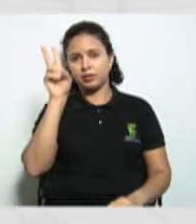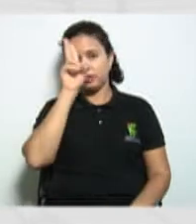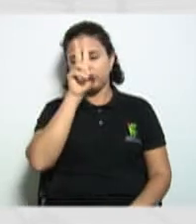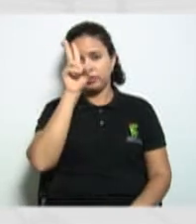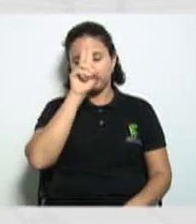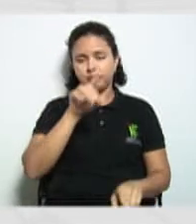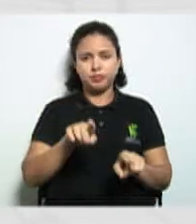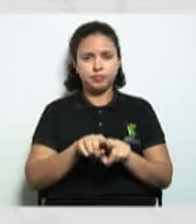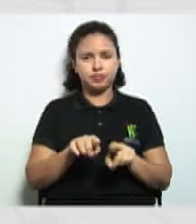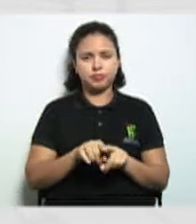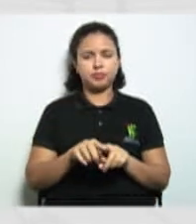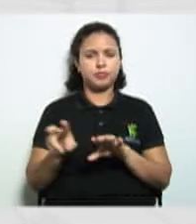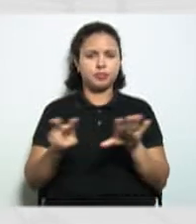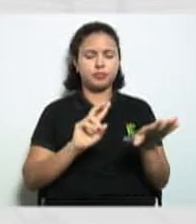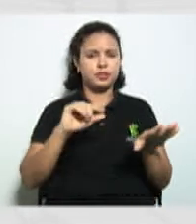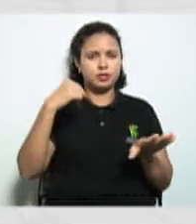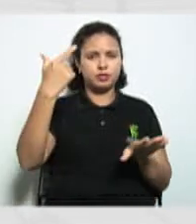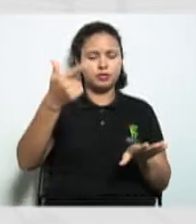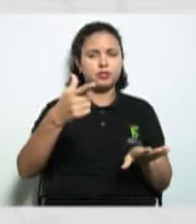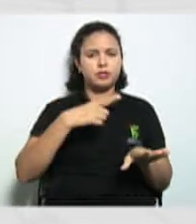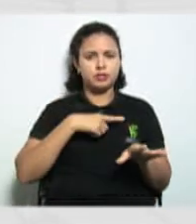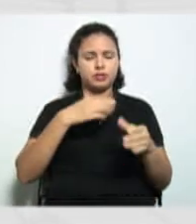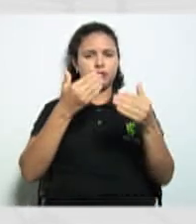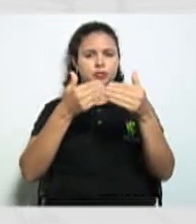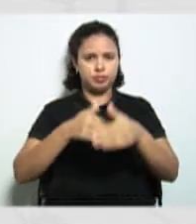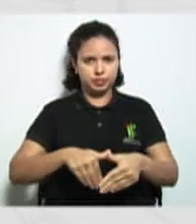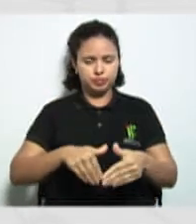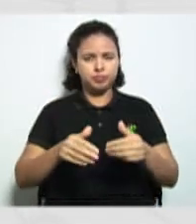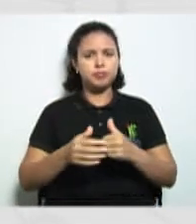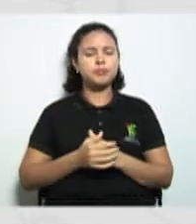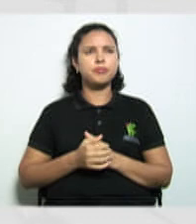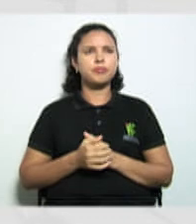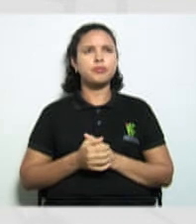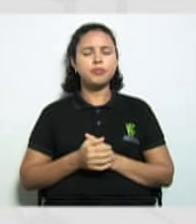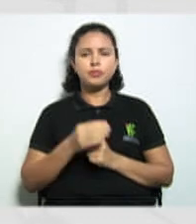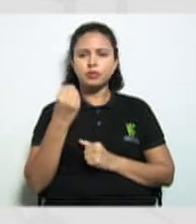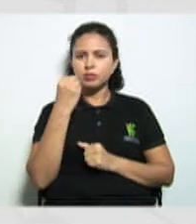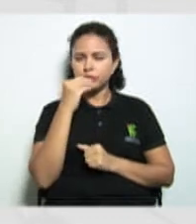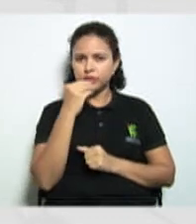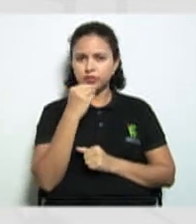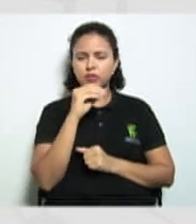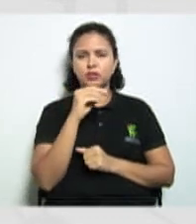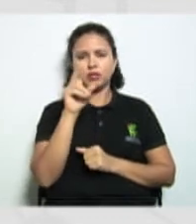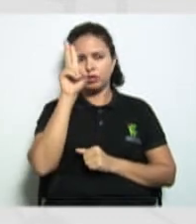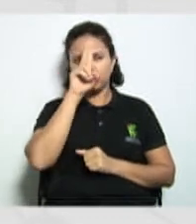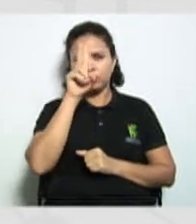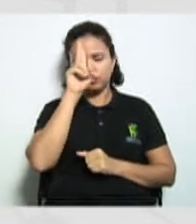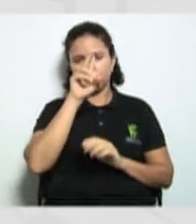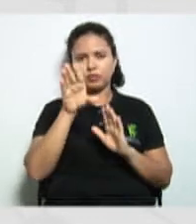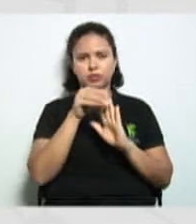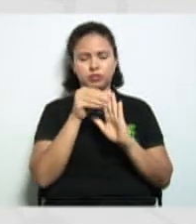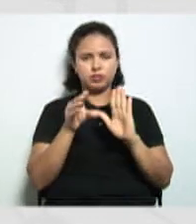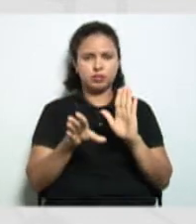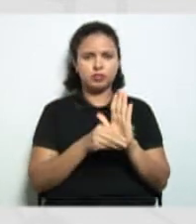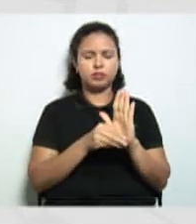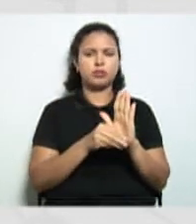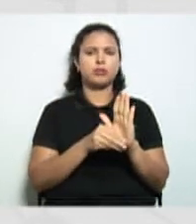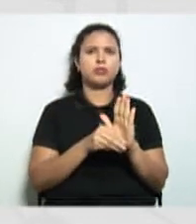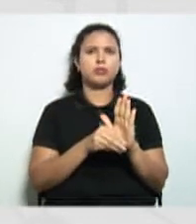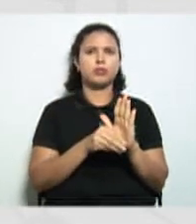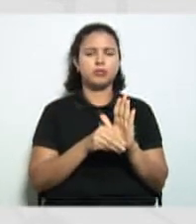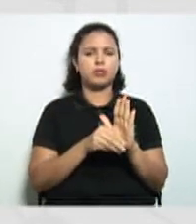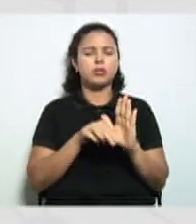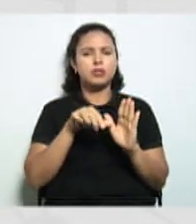também que semana que vem já é a nossa avaliação. Então aproveitem, deem uma revisada no conteúdo, né? Se